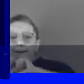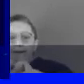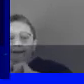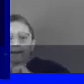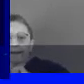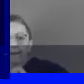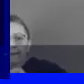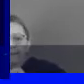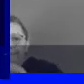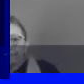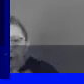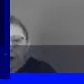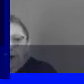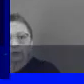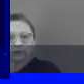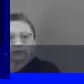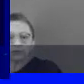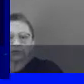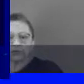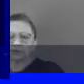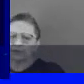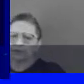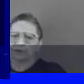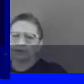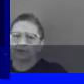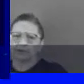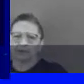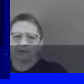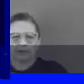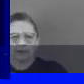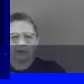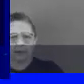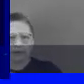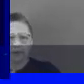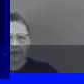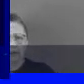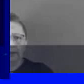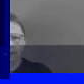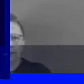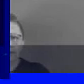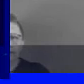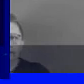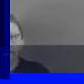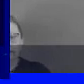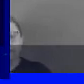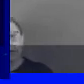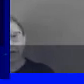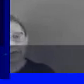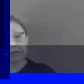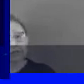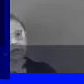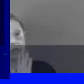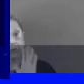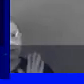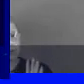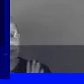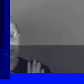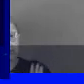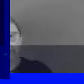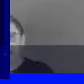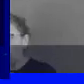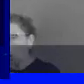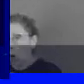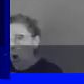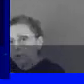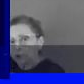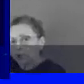convocações feitas pela Câmara dos Deputados. Sim, falo de Flávio Dino, que cometeu inúmeras vezes